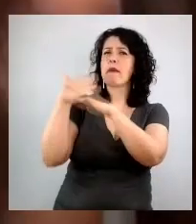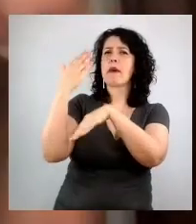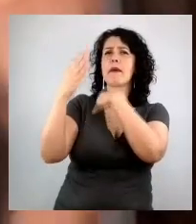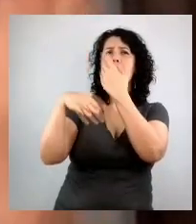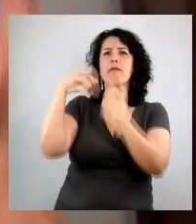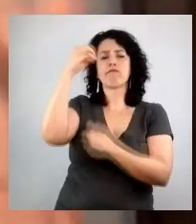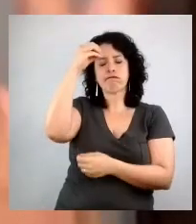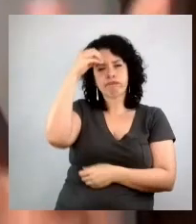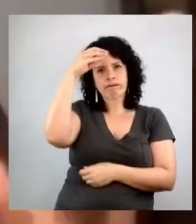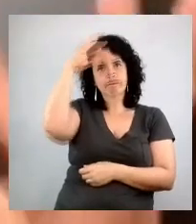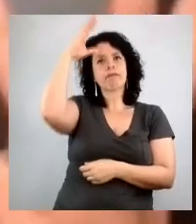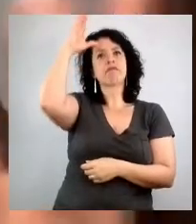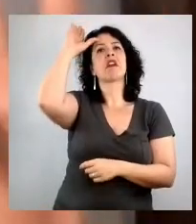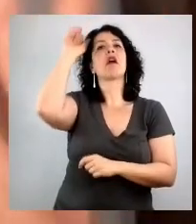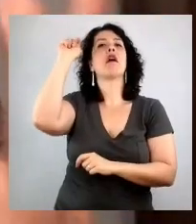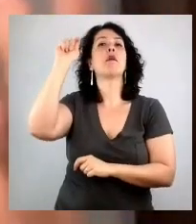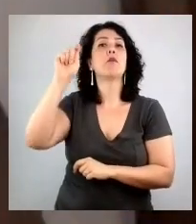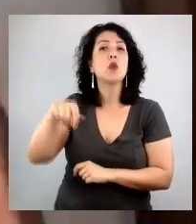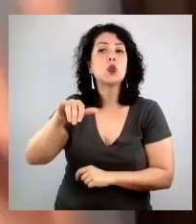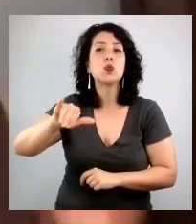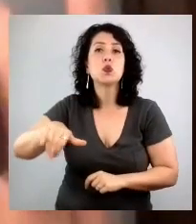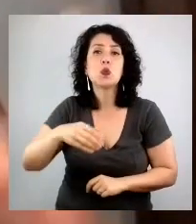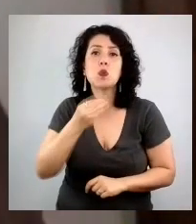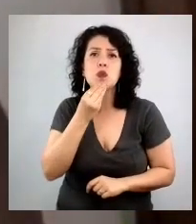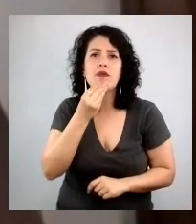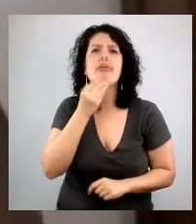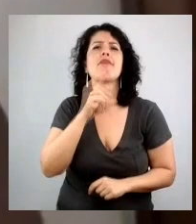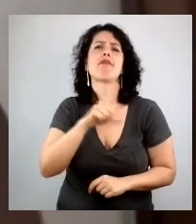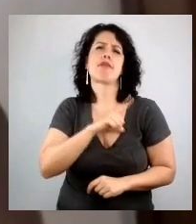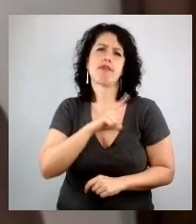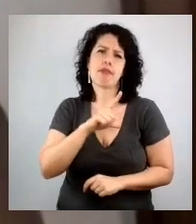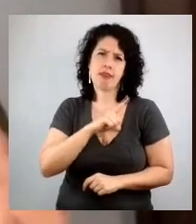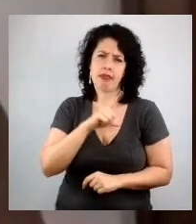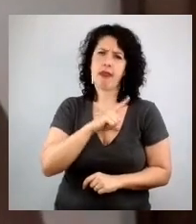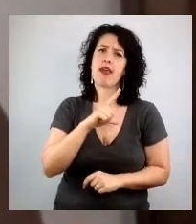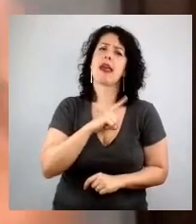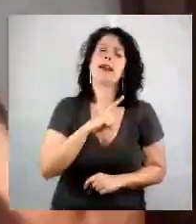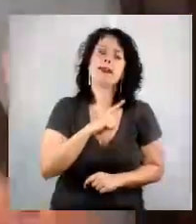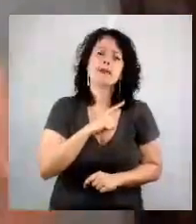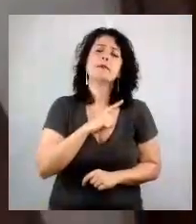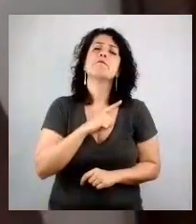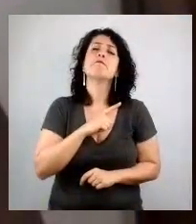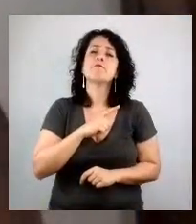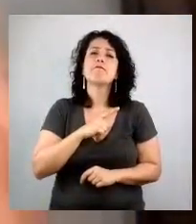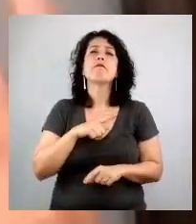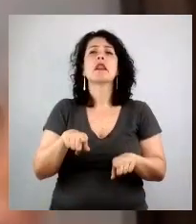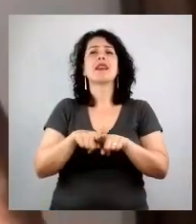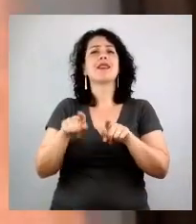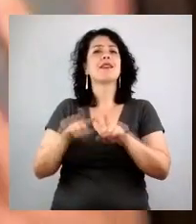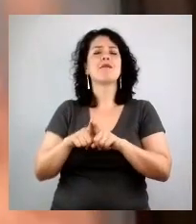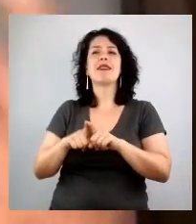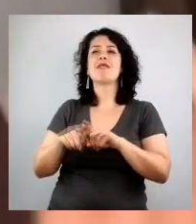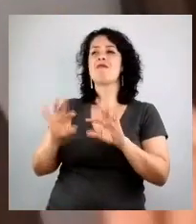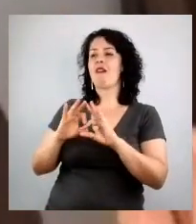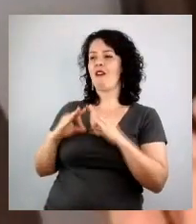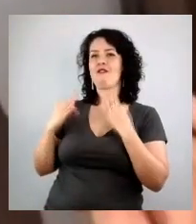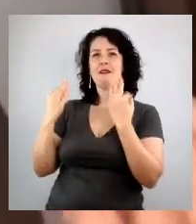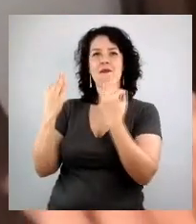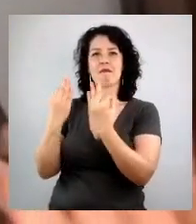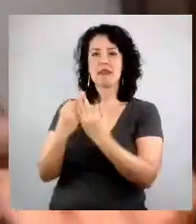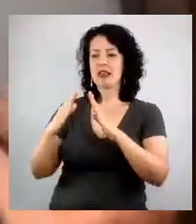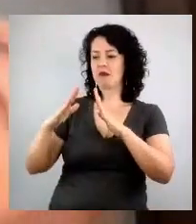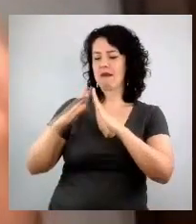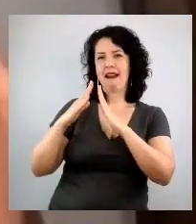conhecimentos, tive o que eu falo de que é um primoroso, que é uma casa, uma estrutura familiar que me acolheu, me incentivou e me